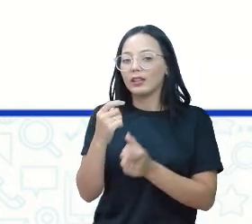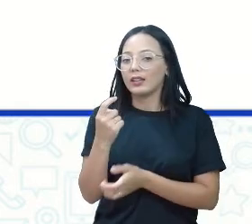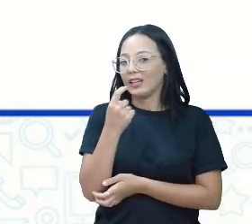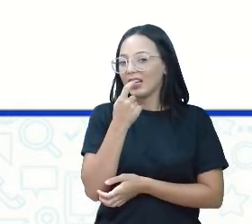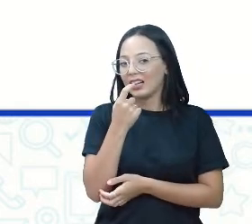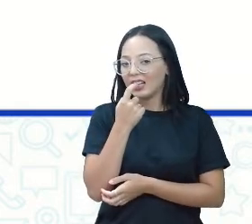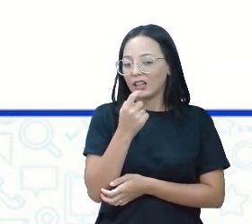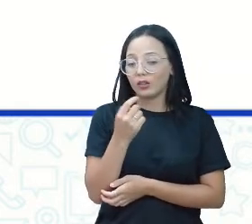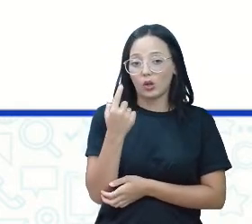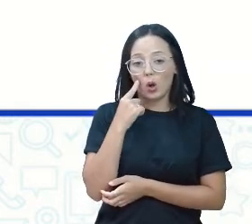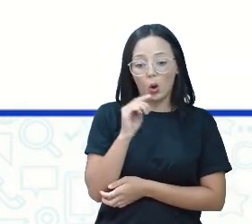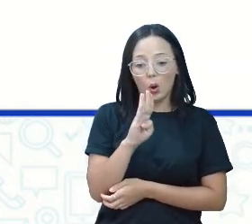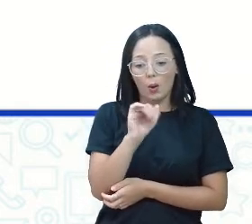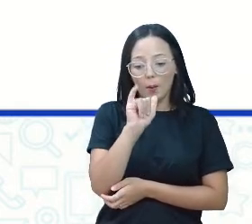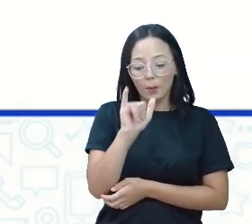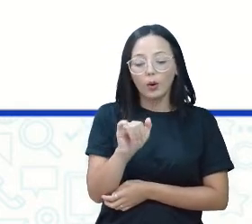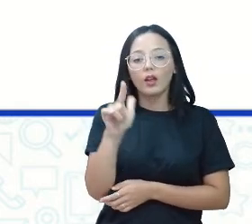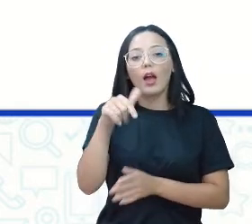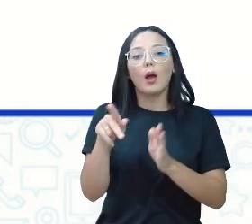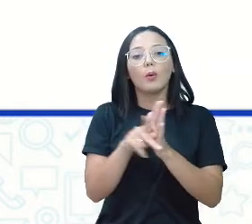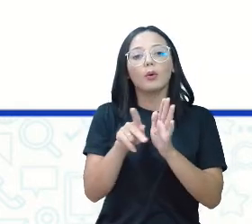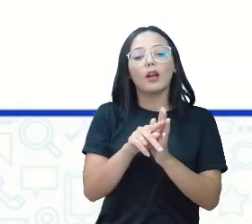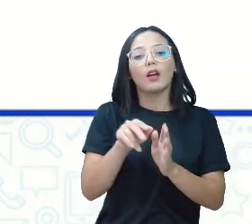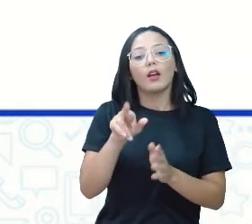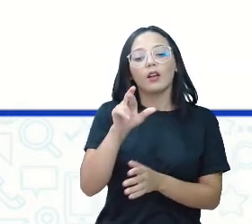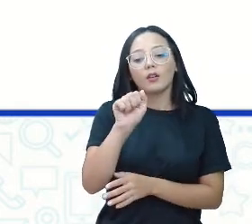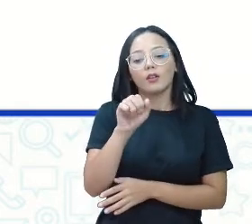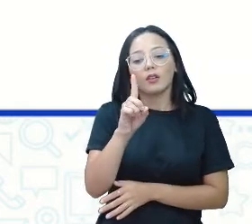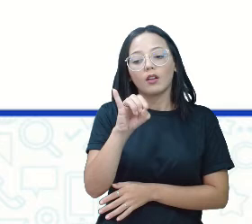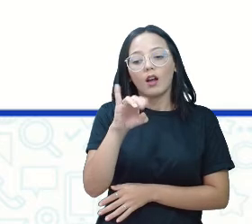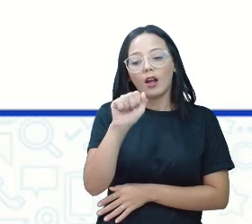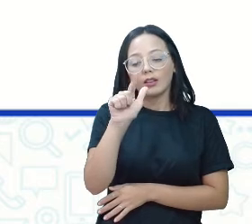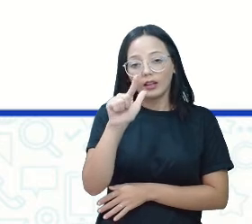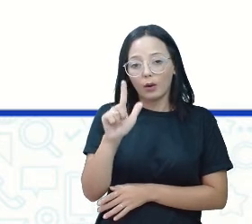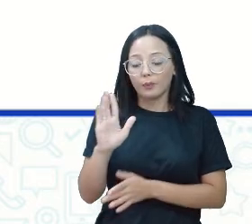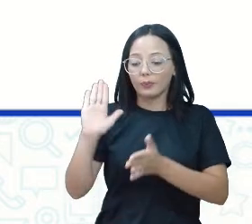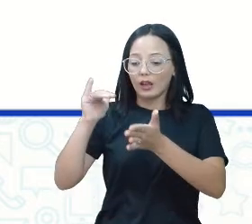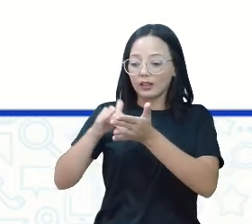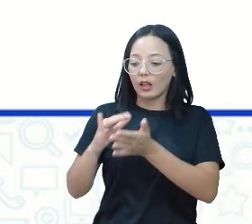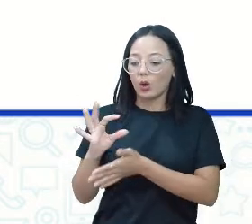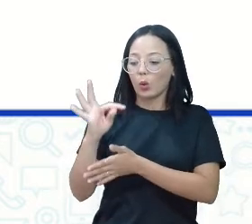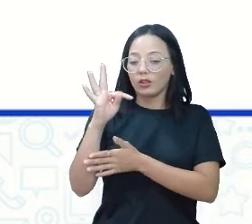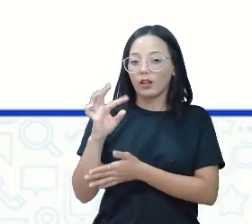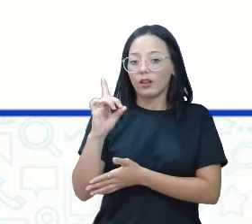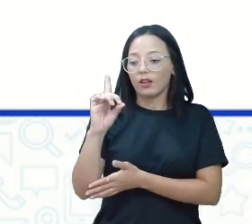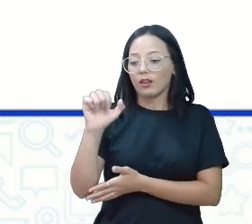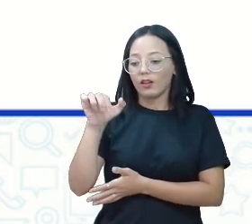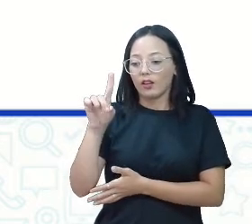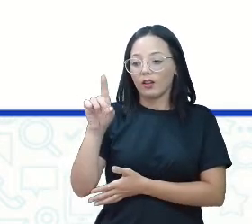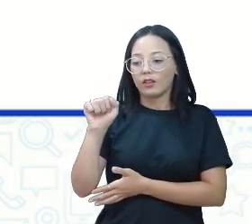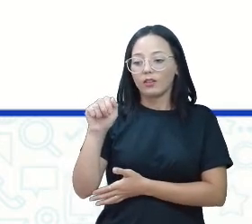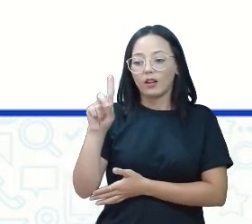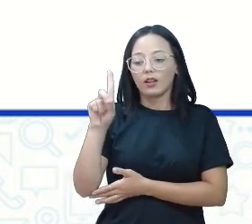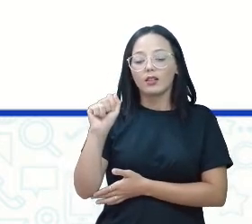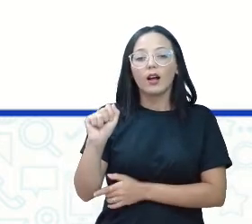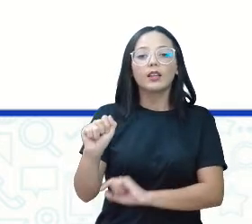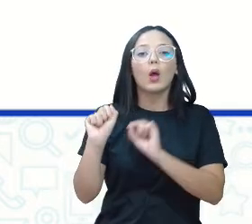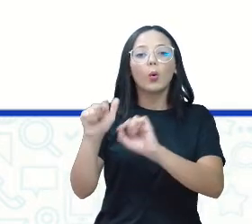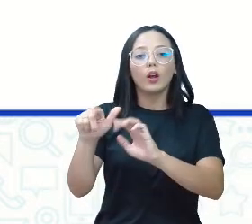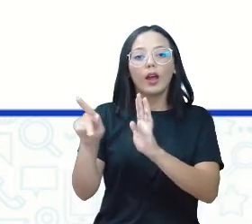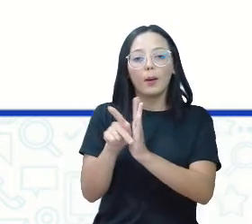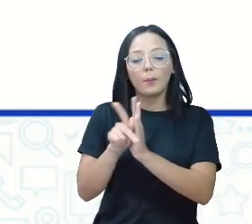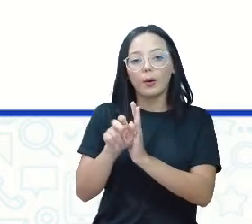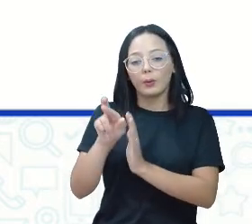boi, até o i é o radical da palavra, não é? E até o T da palavra dentada é o radical da palavra.